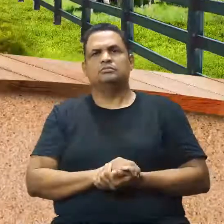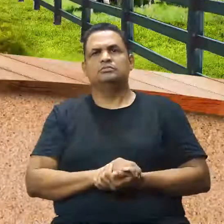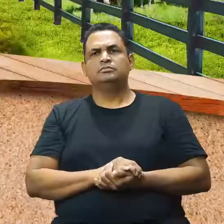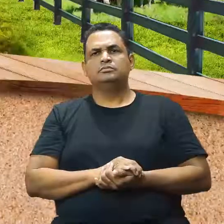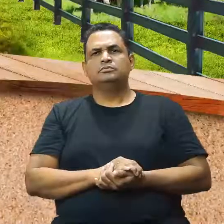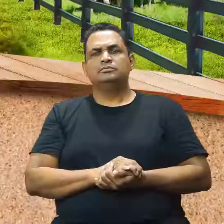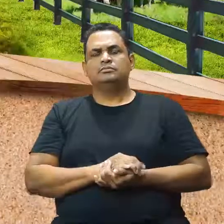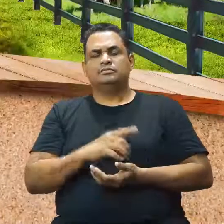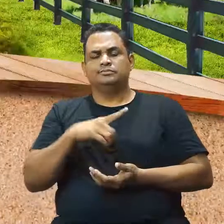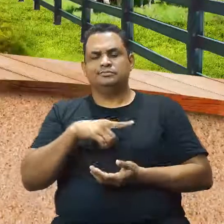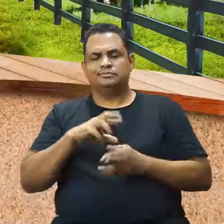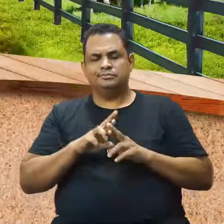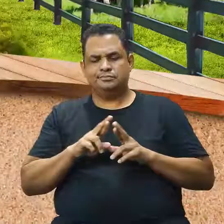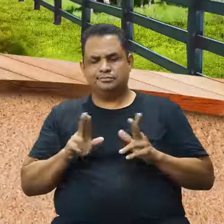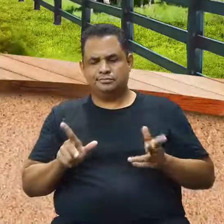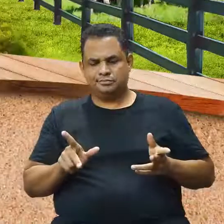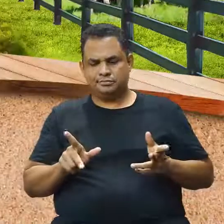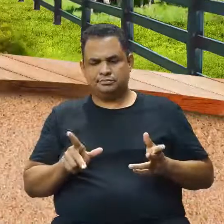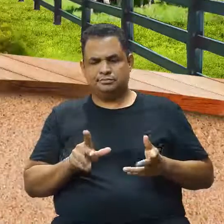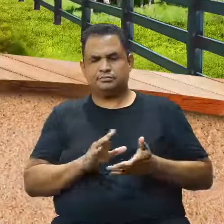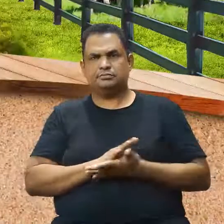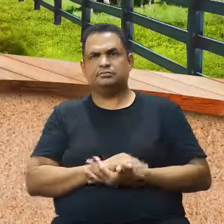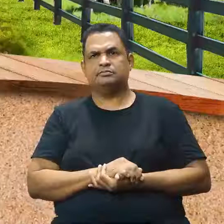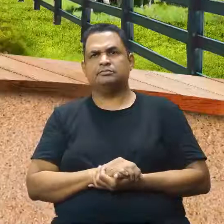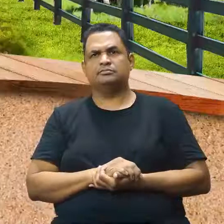Tem uma diferença, é isso que eu quero deixar claro.